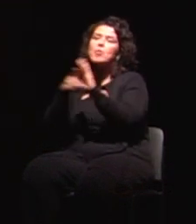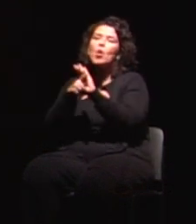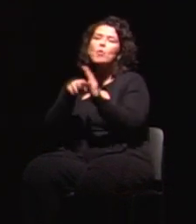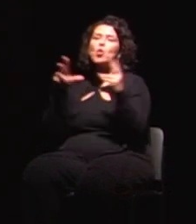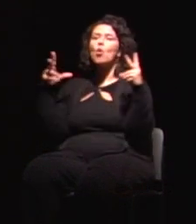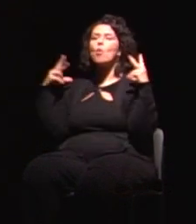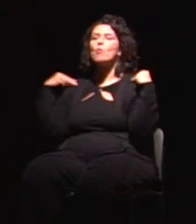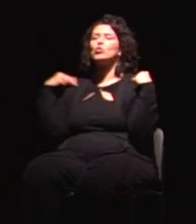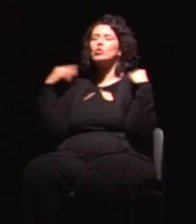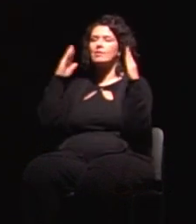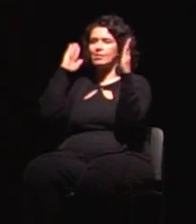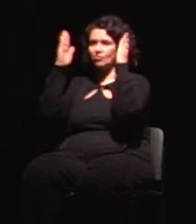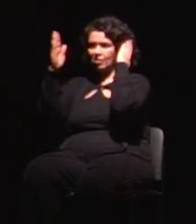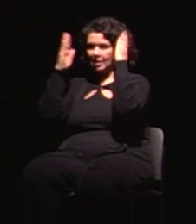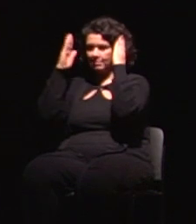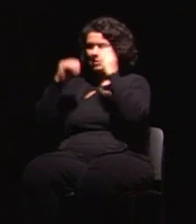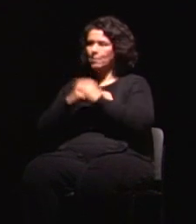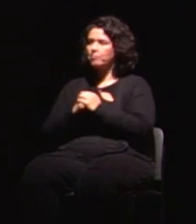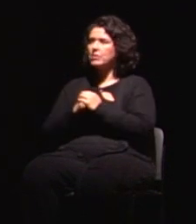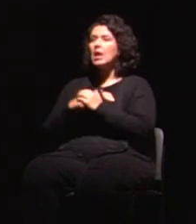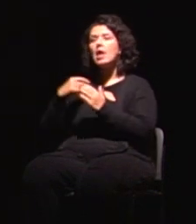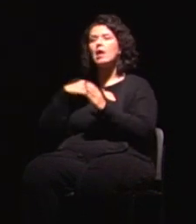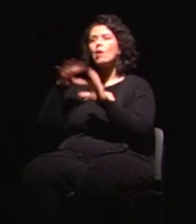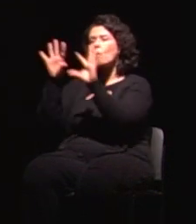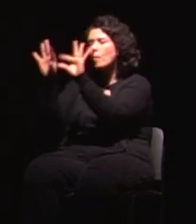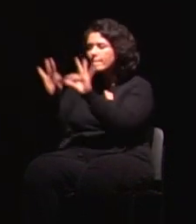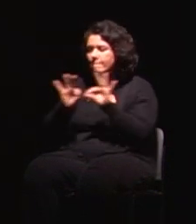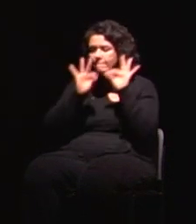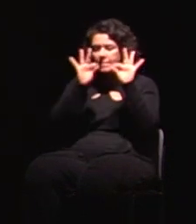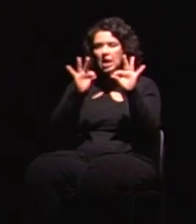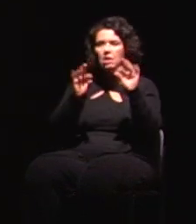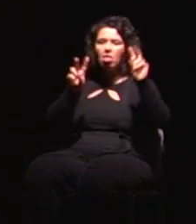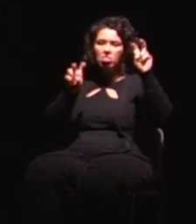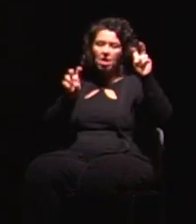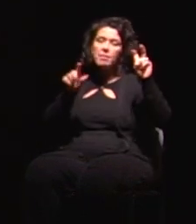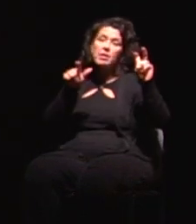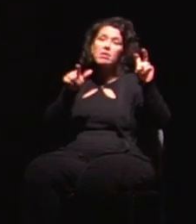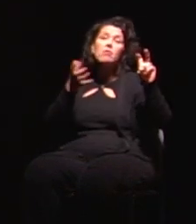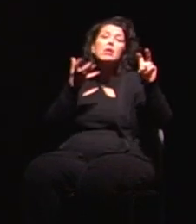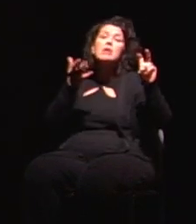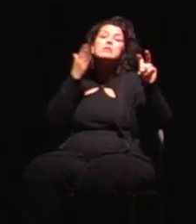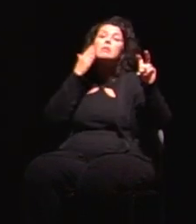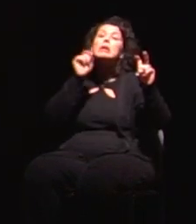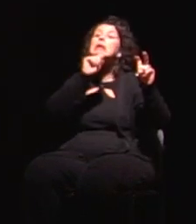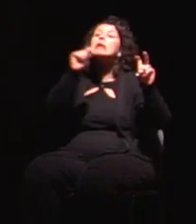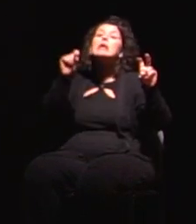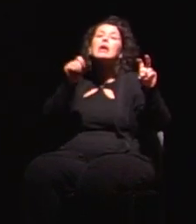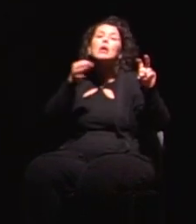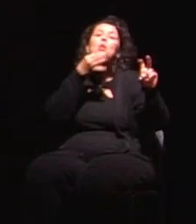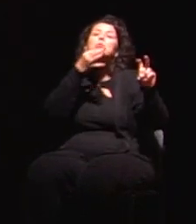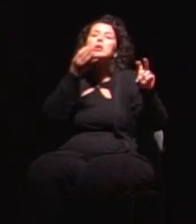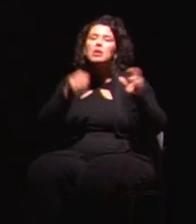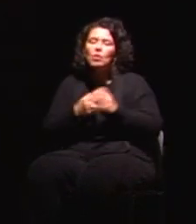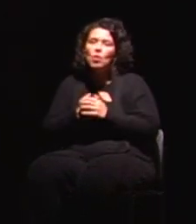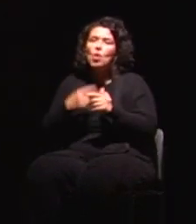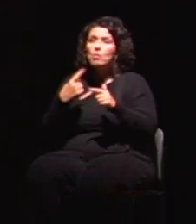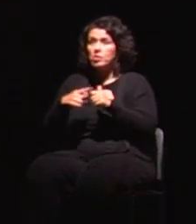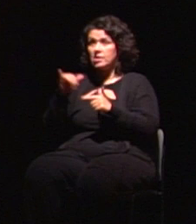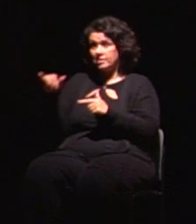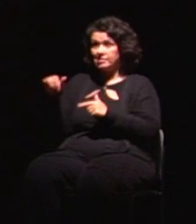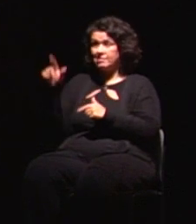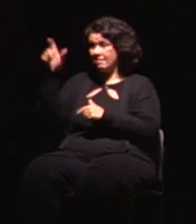Eu tirei uma aqui que eu quero ver quem que vai se posicionar sobre isso. Já que a Estefânia está